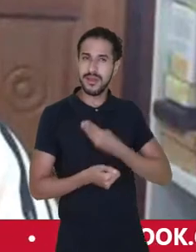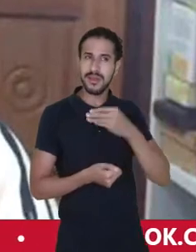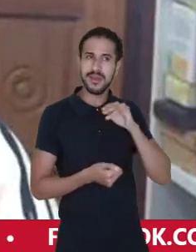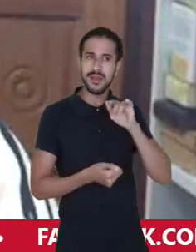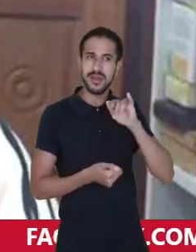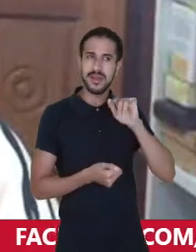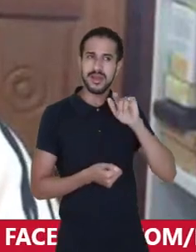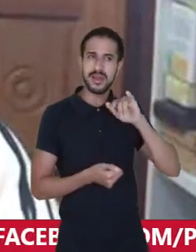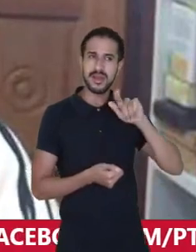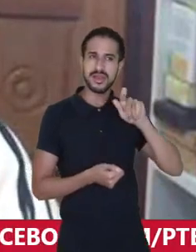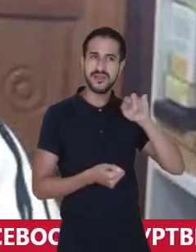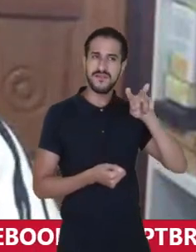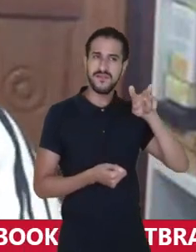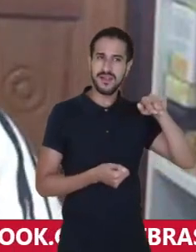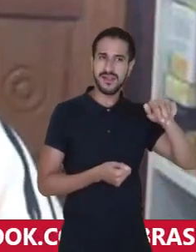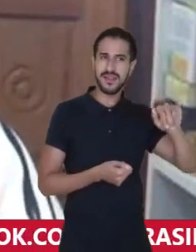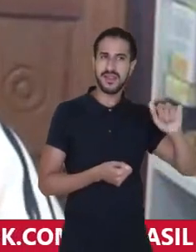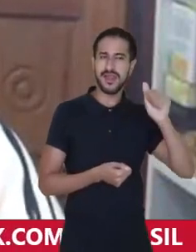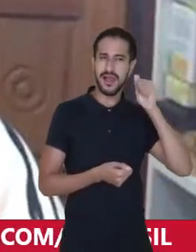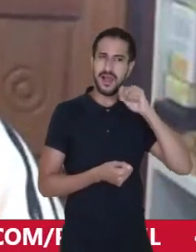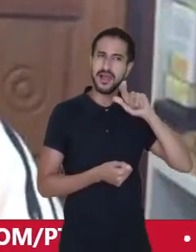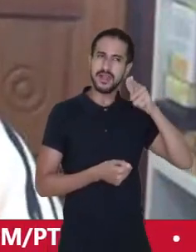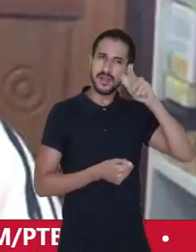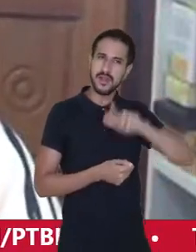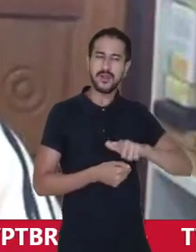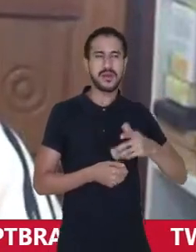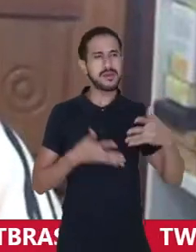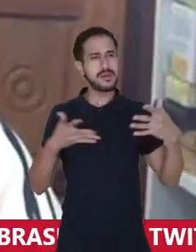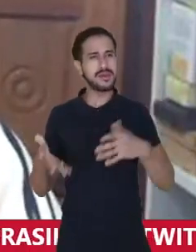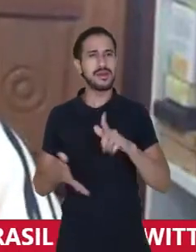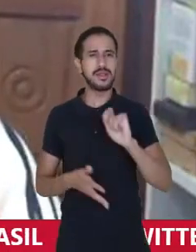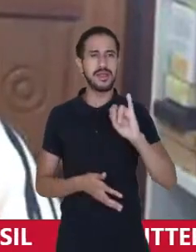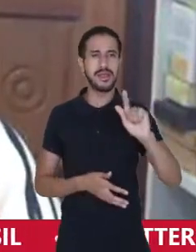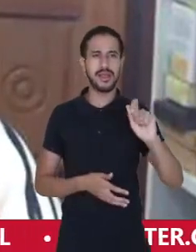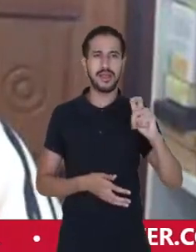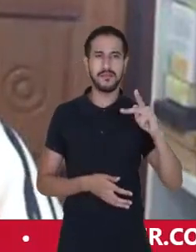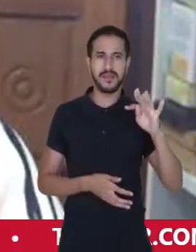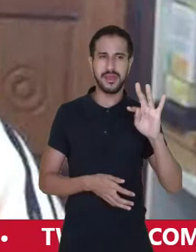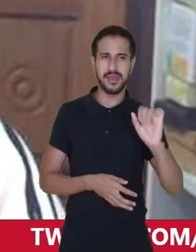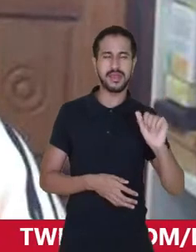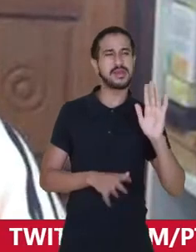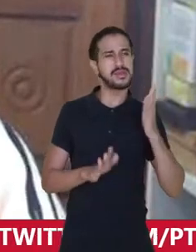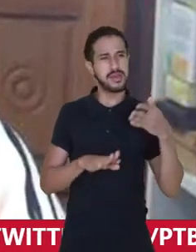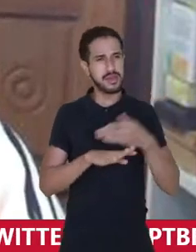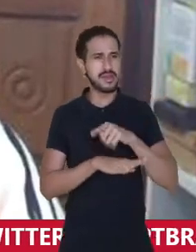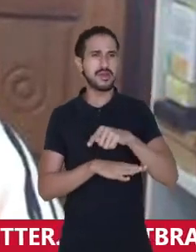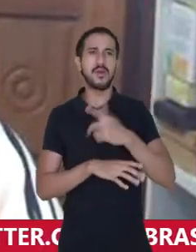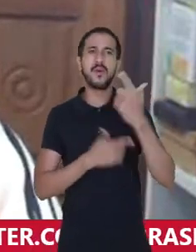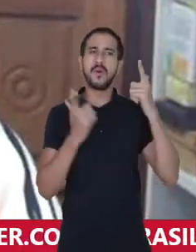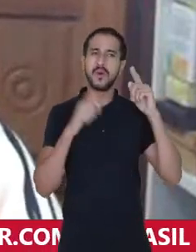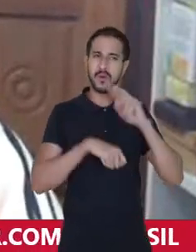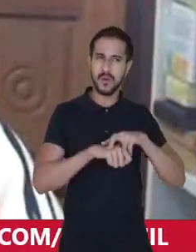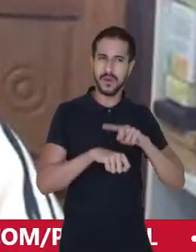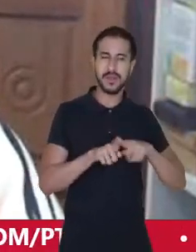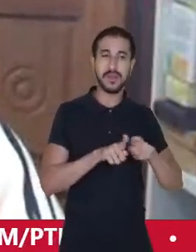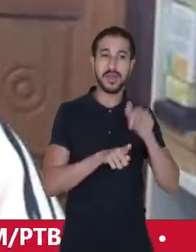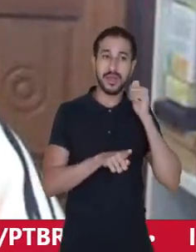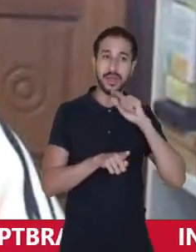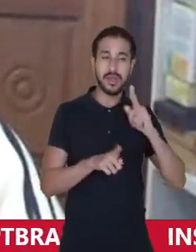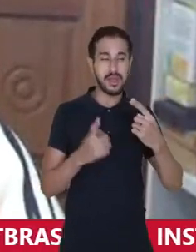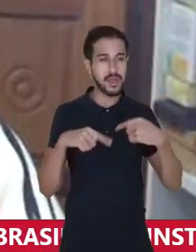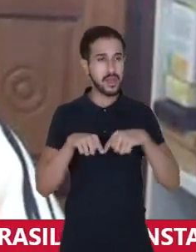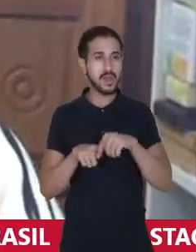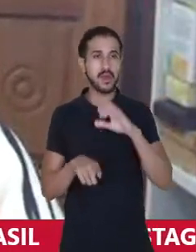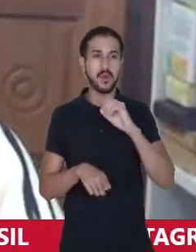Givânia Silva, que mais uma vez está aqui no Liga Preta. A Givânia já esteve aqui outras vezes. A Givânia é membro fundadora